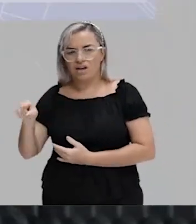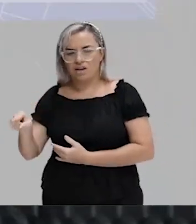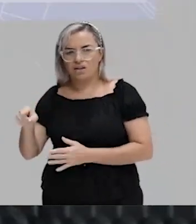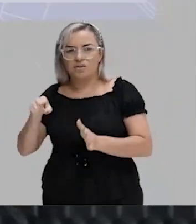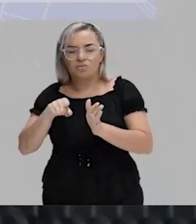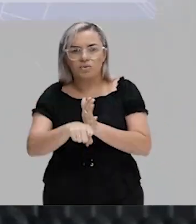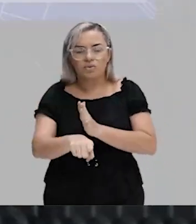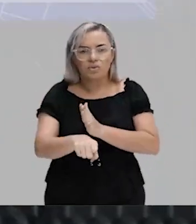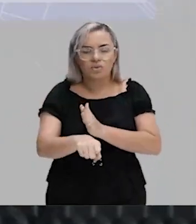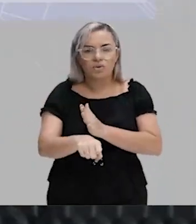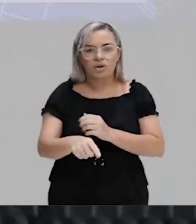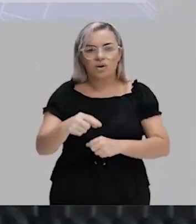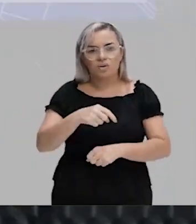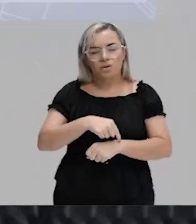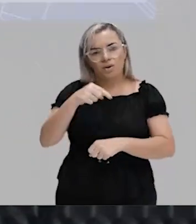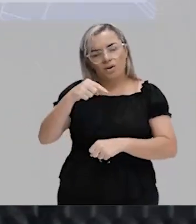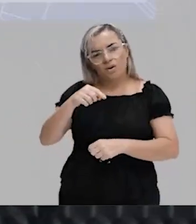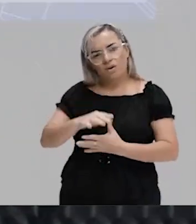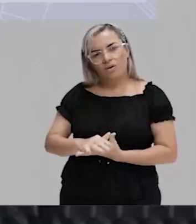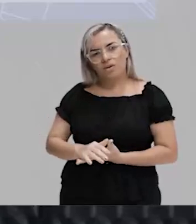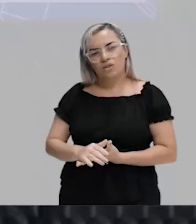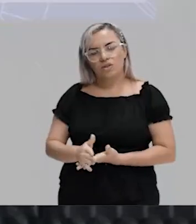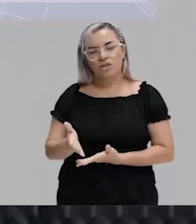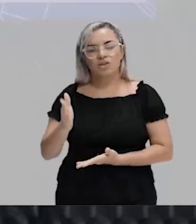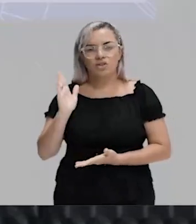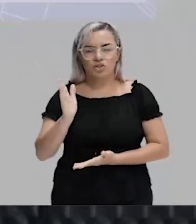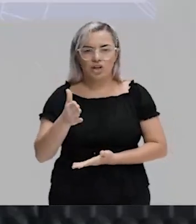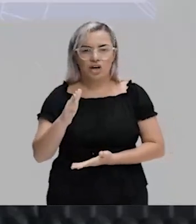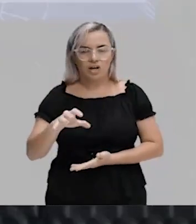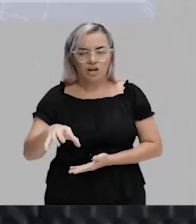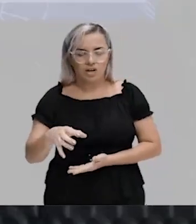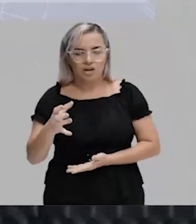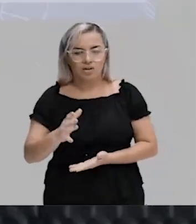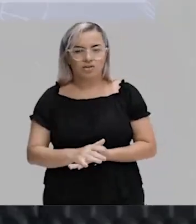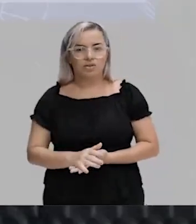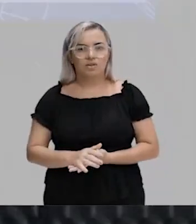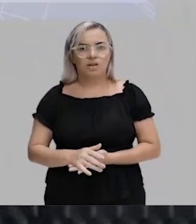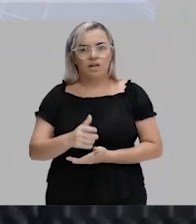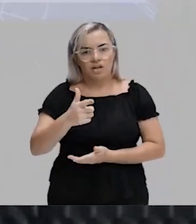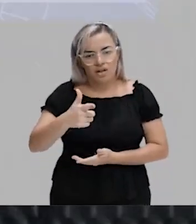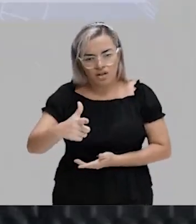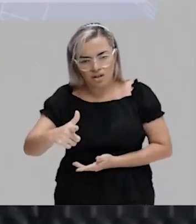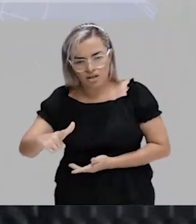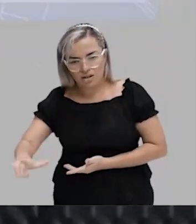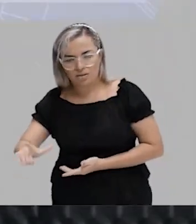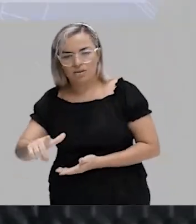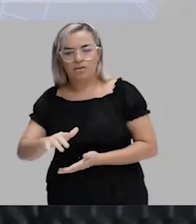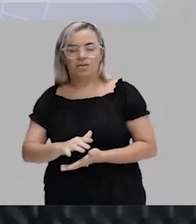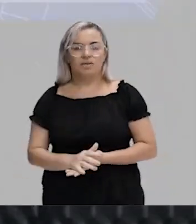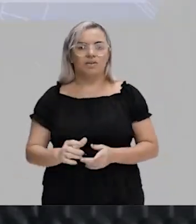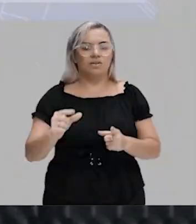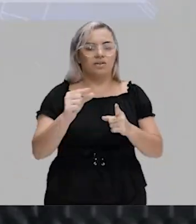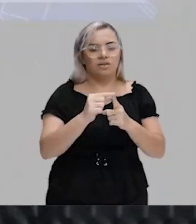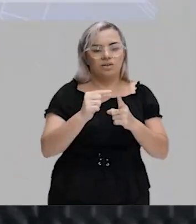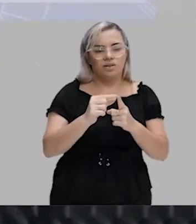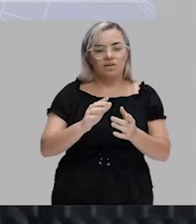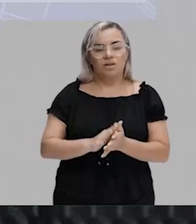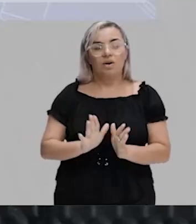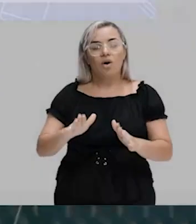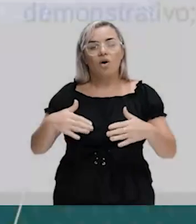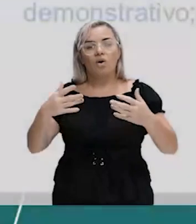está situando um termo que já foi citado e está retomando esse texto. Então, vamos ver aí onde é que nós temos o